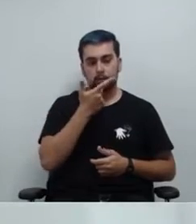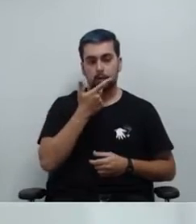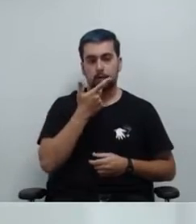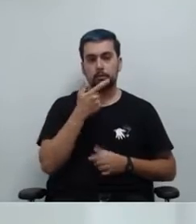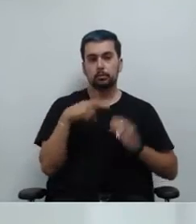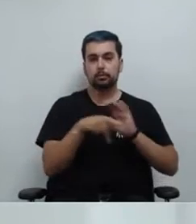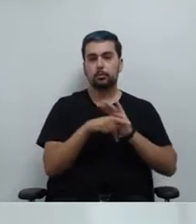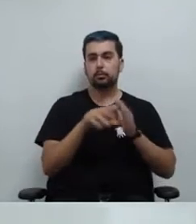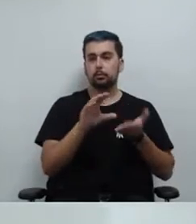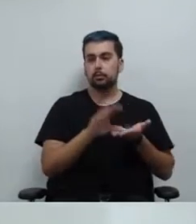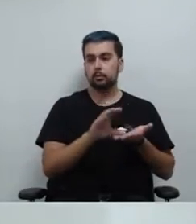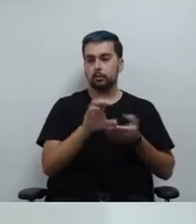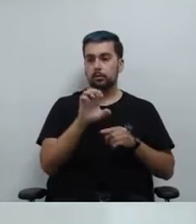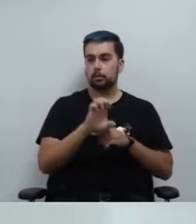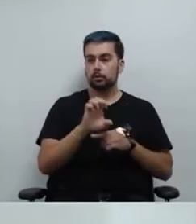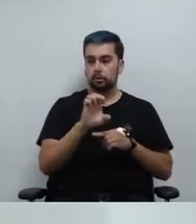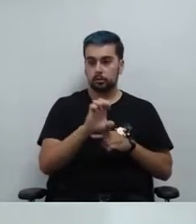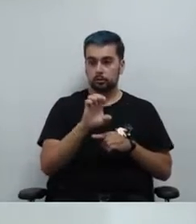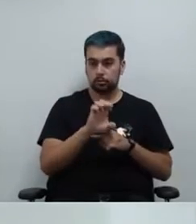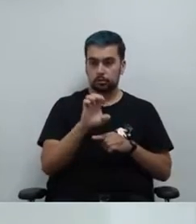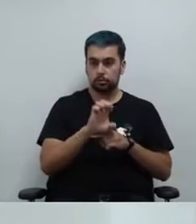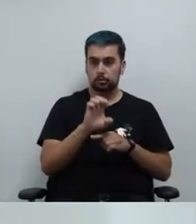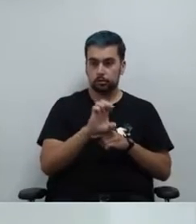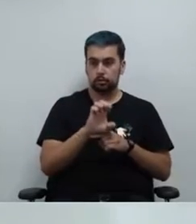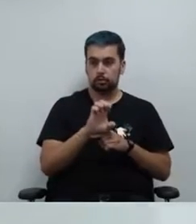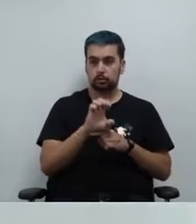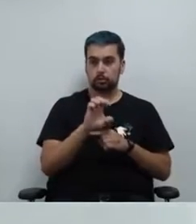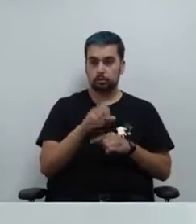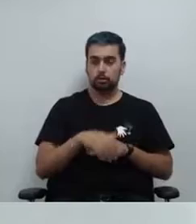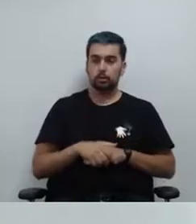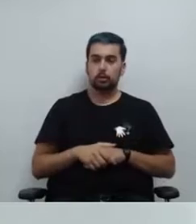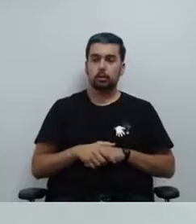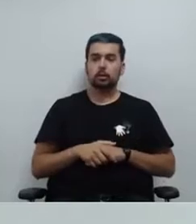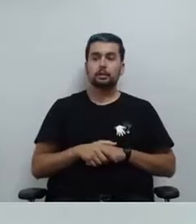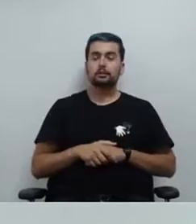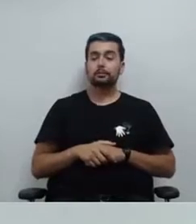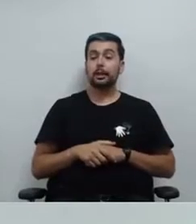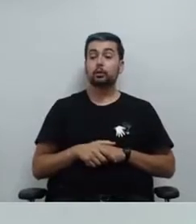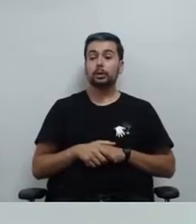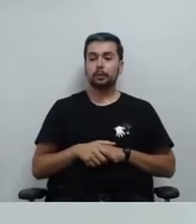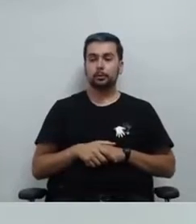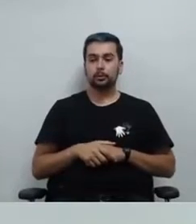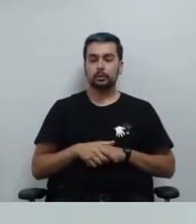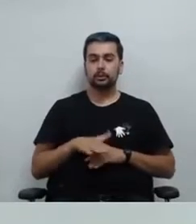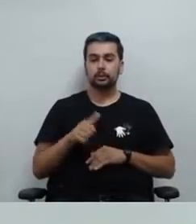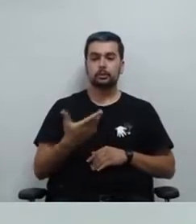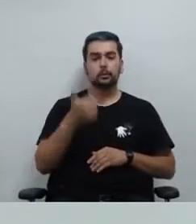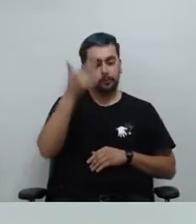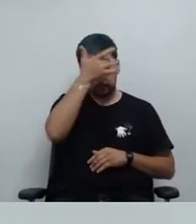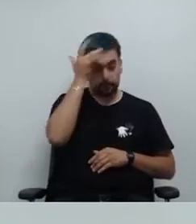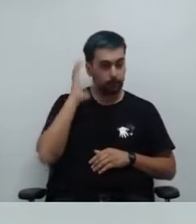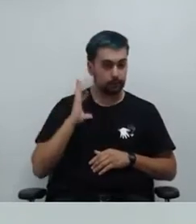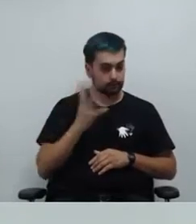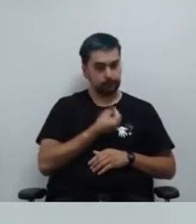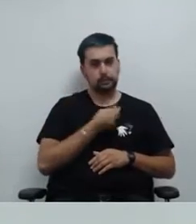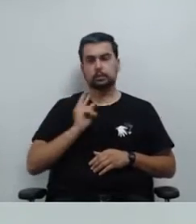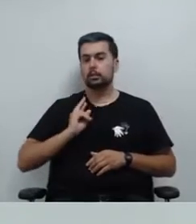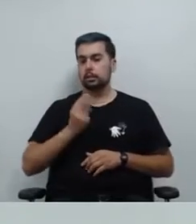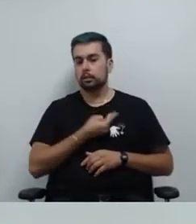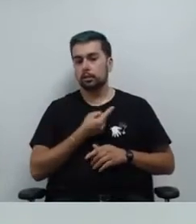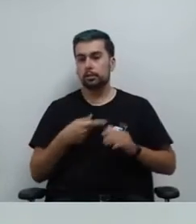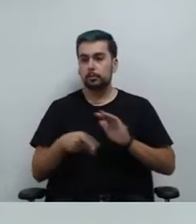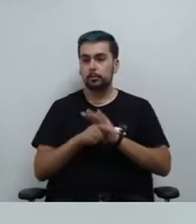Estadual dos Direitos da População de Lésbica, Gays, Bissexuais, Travestis e Transsexuais do Estado de São